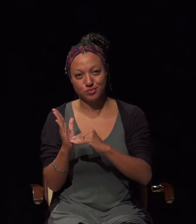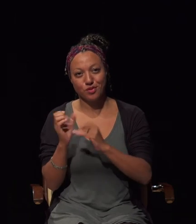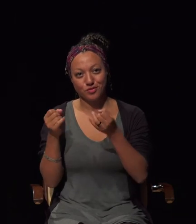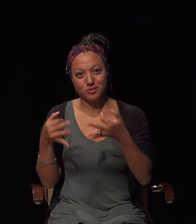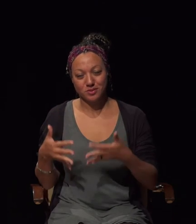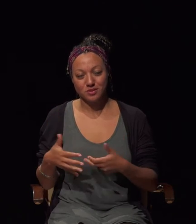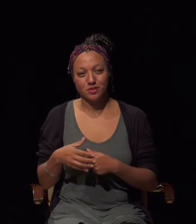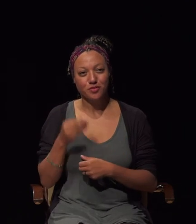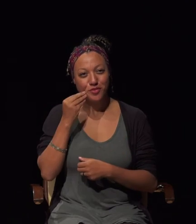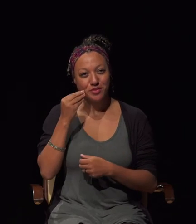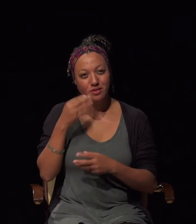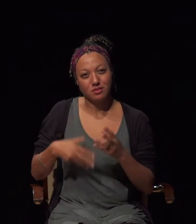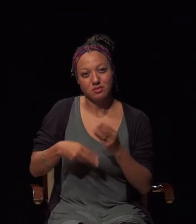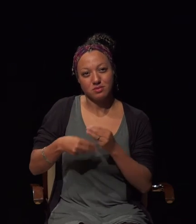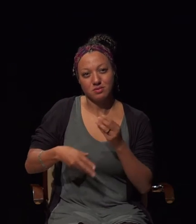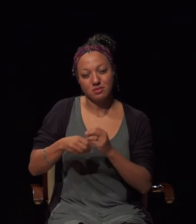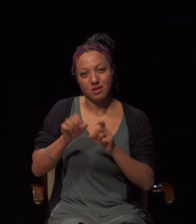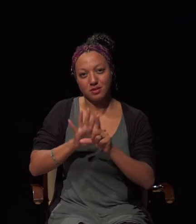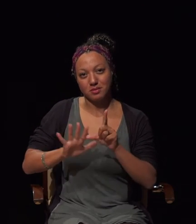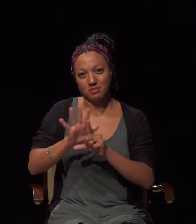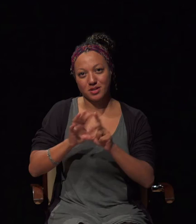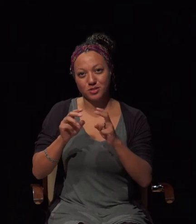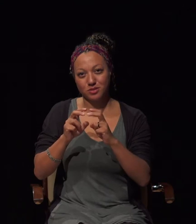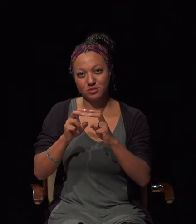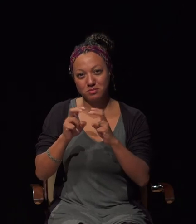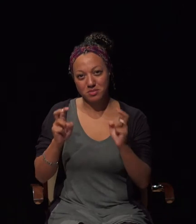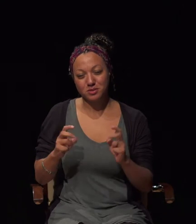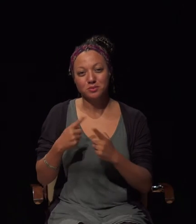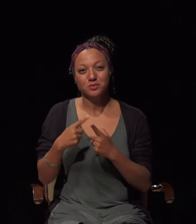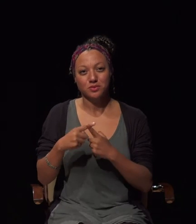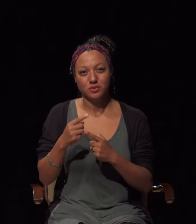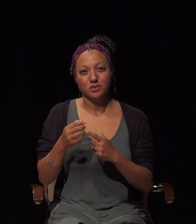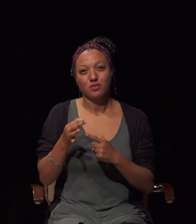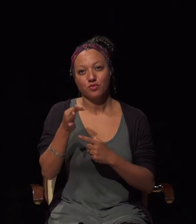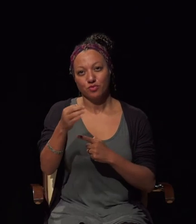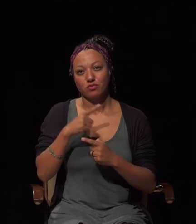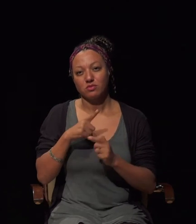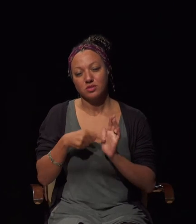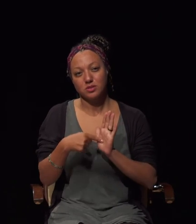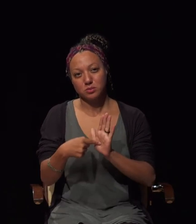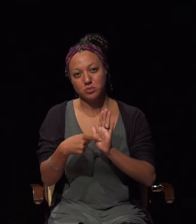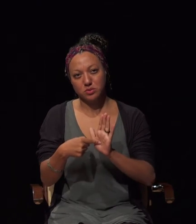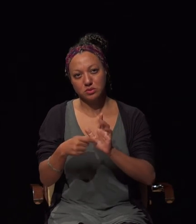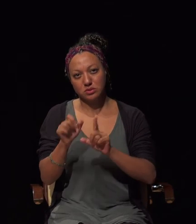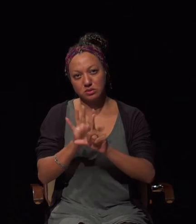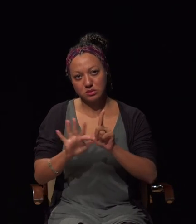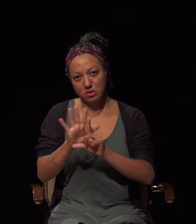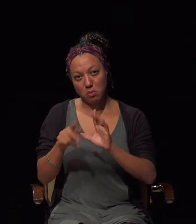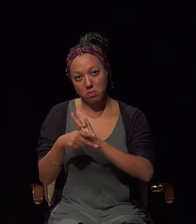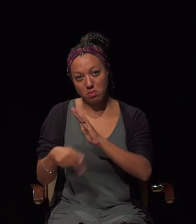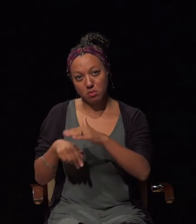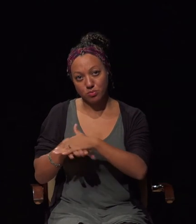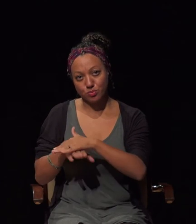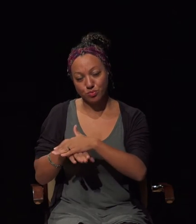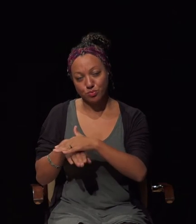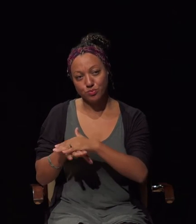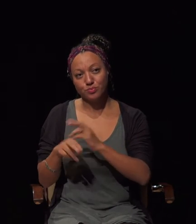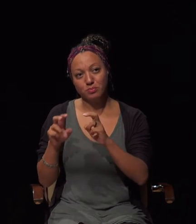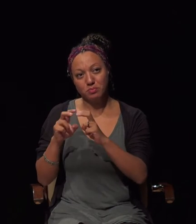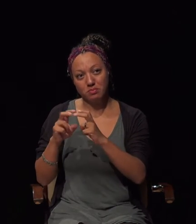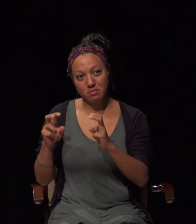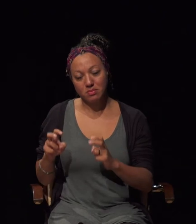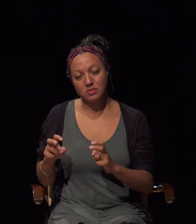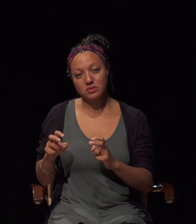vou tentar incluir imagens do MASP Porque nas Exposições nós temos trazemos imagens do Acervo do MASP e também